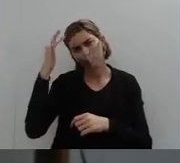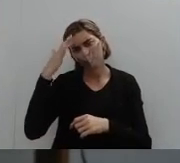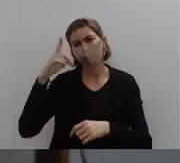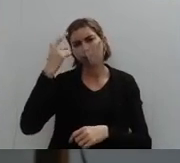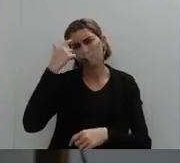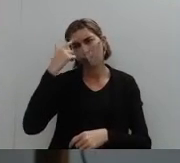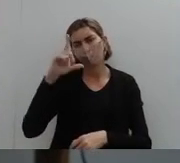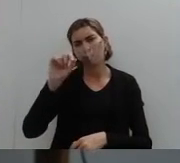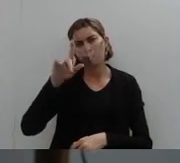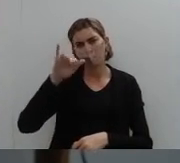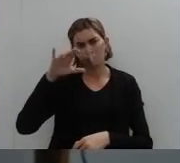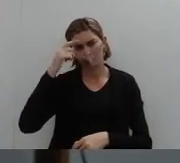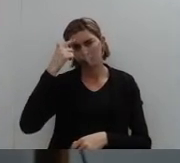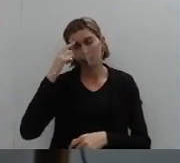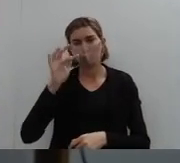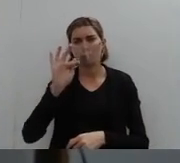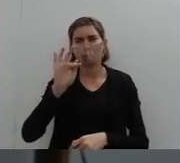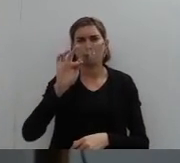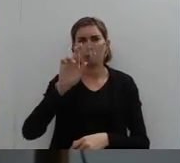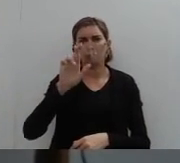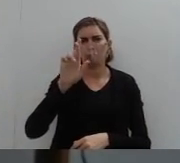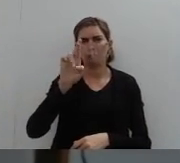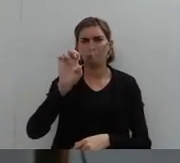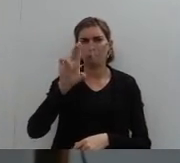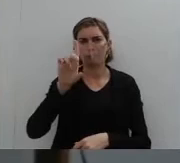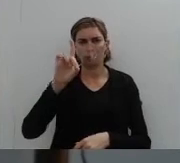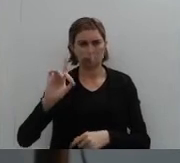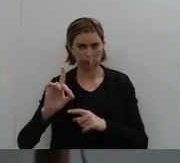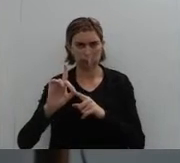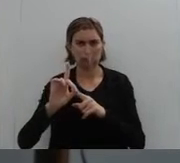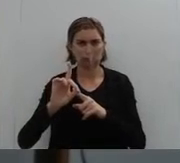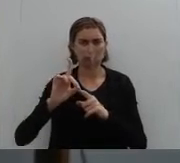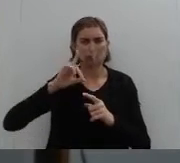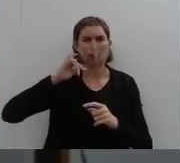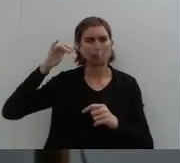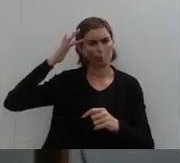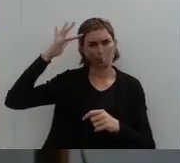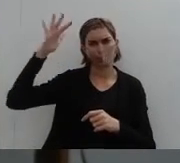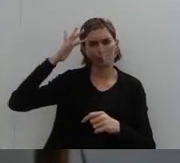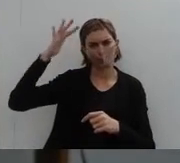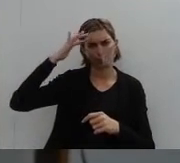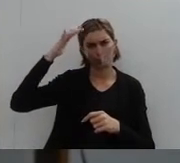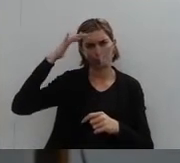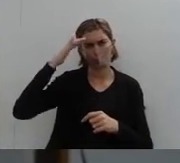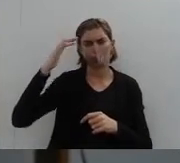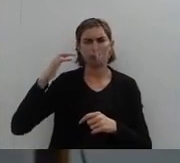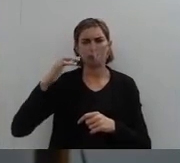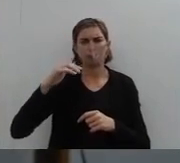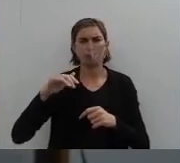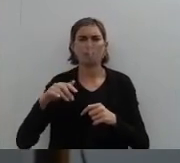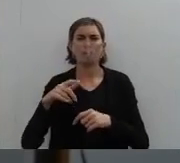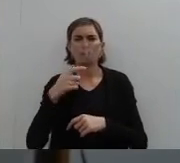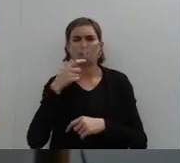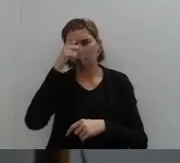lógica. Então, Sigmund Freud, que é o pai da psicanálise, um pensador austríaco de língua